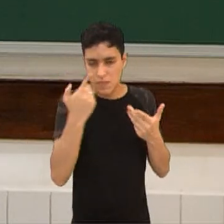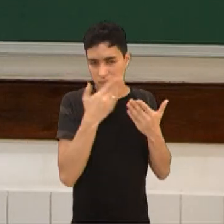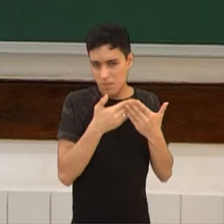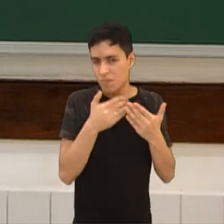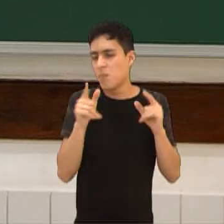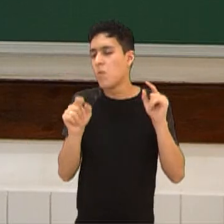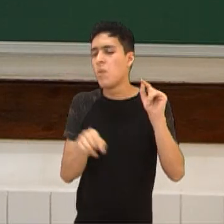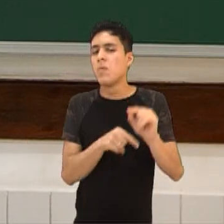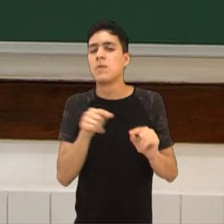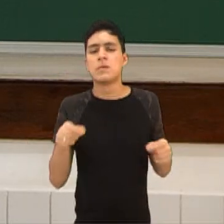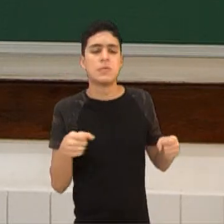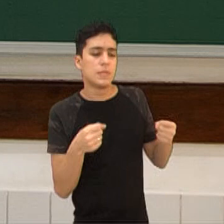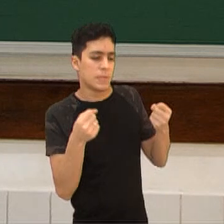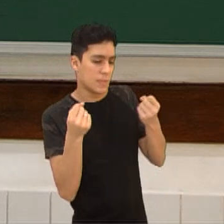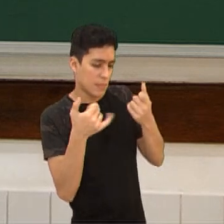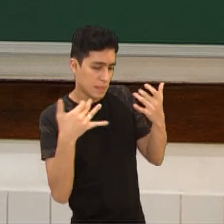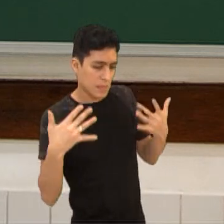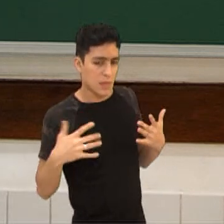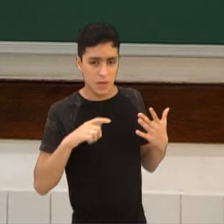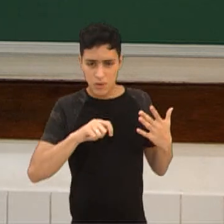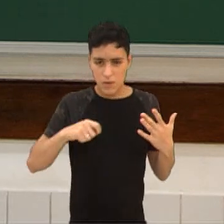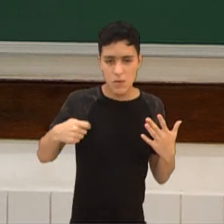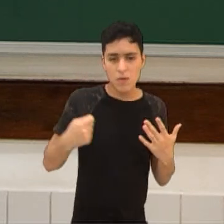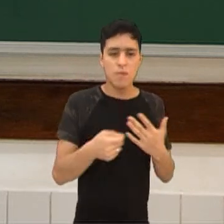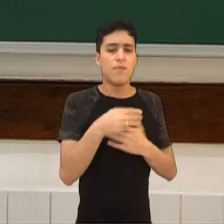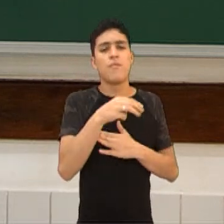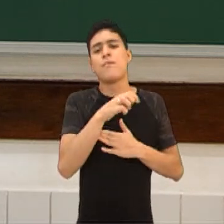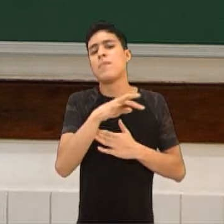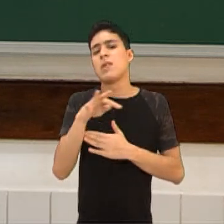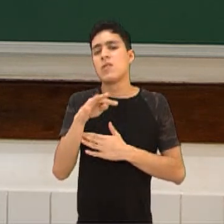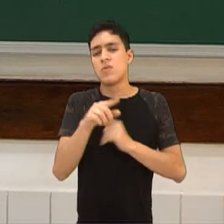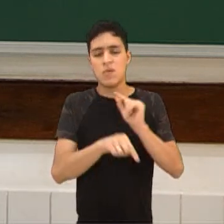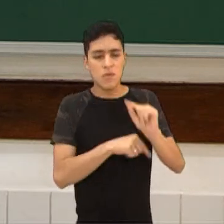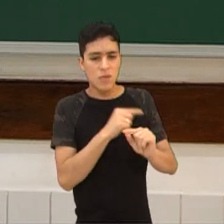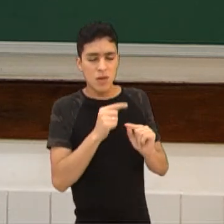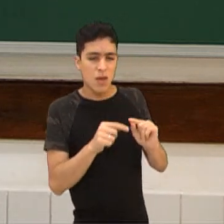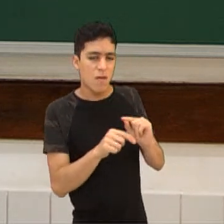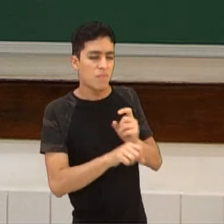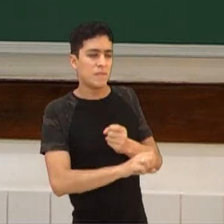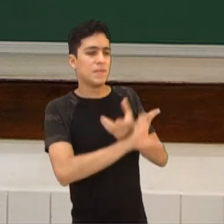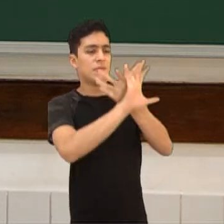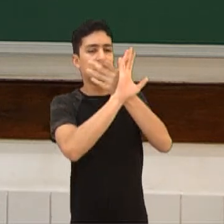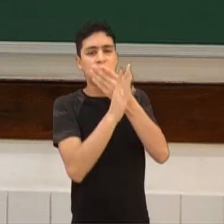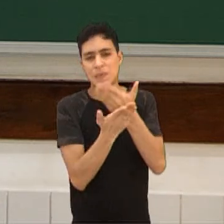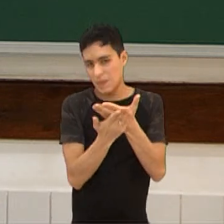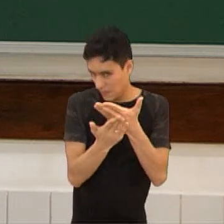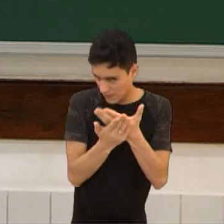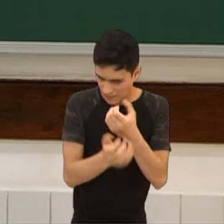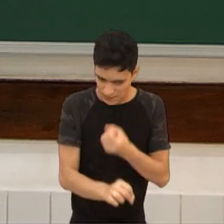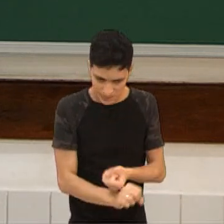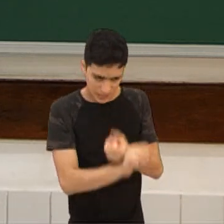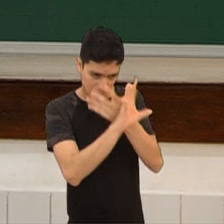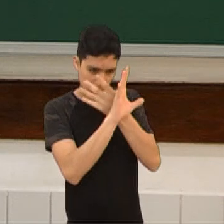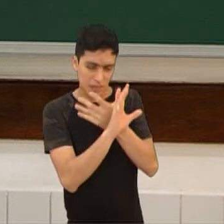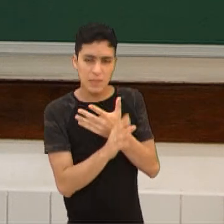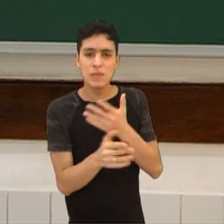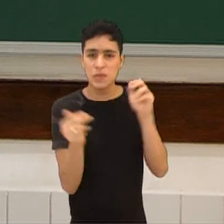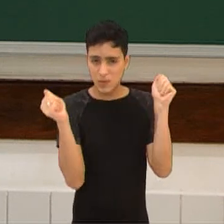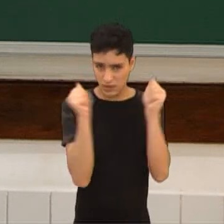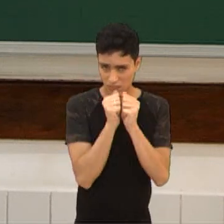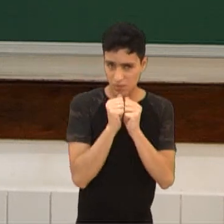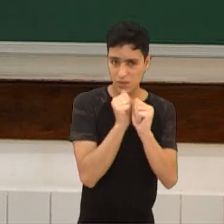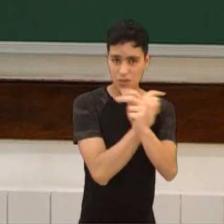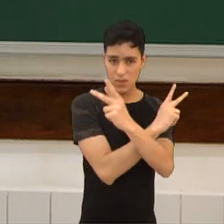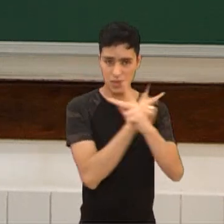tratando dos meets, né, dos encontros de aulas ao vivo, aulas síncronas, com os seus